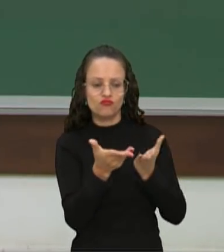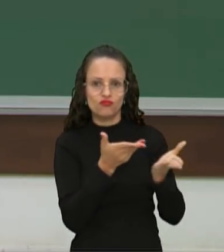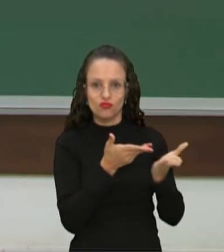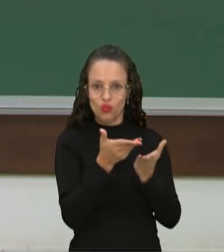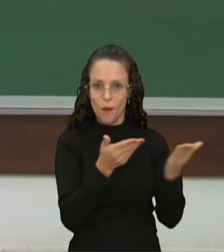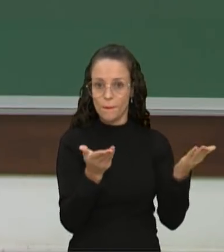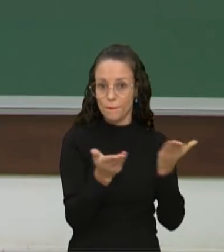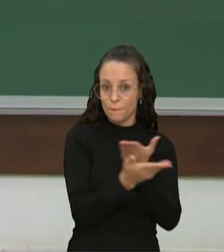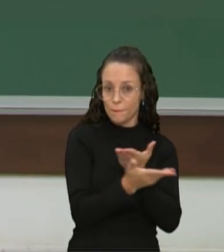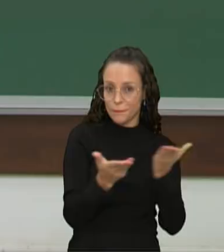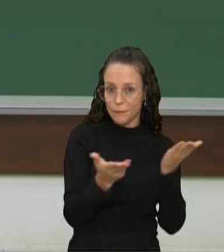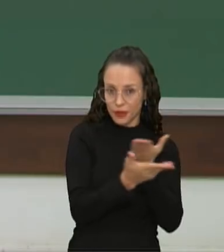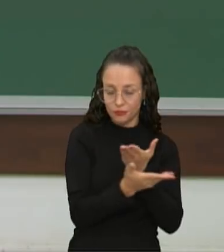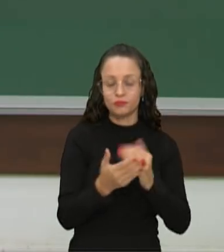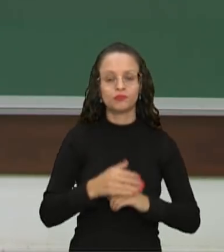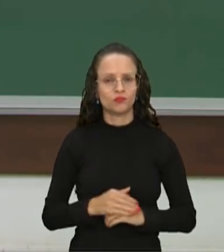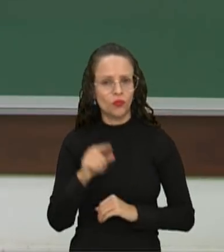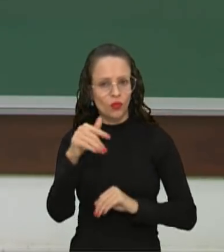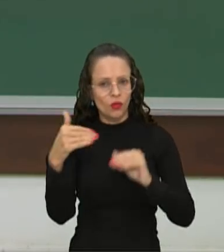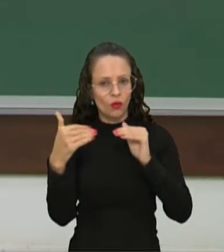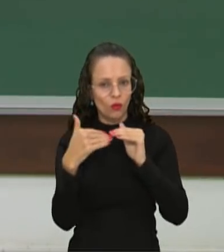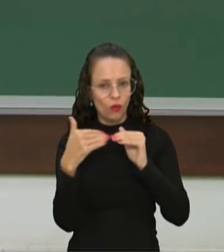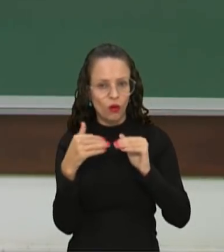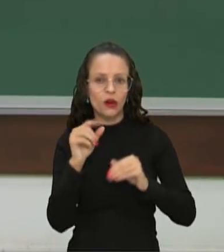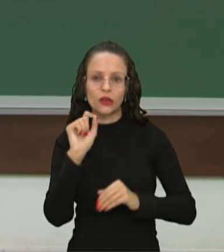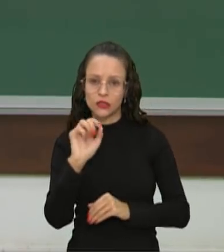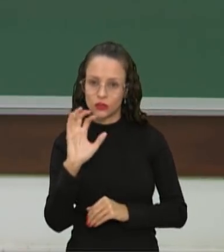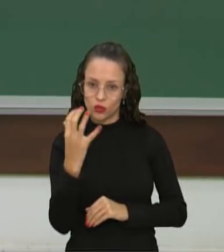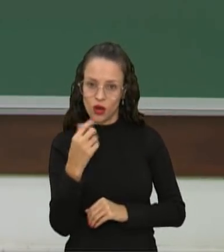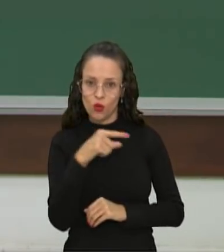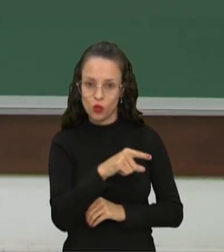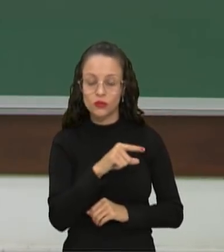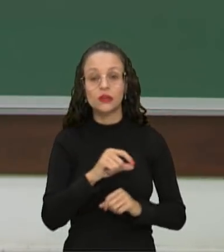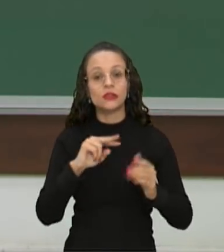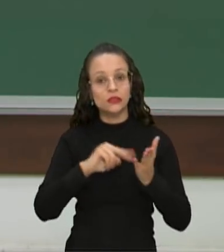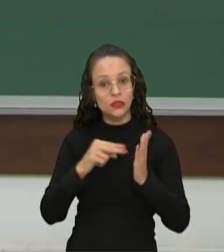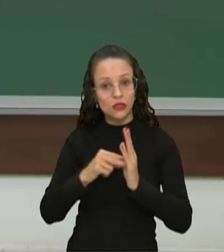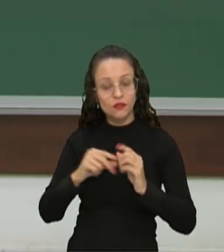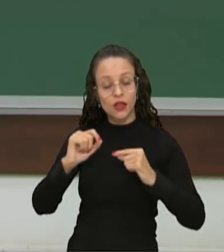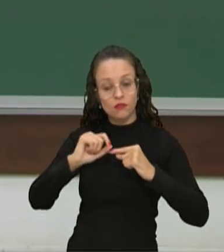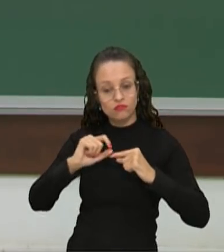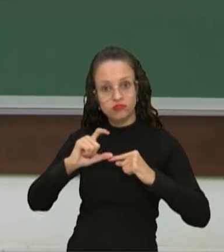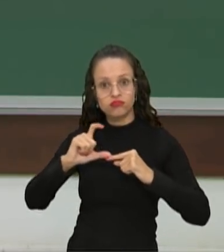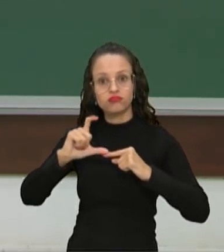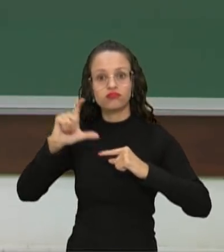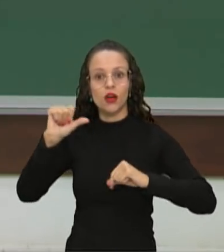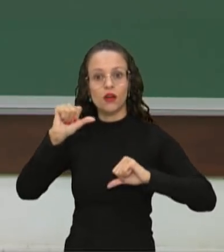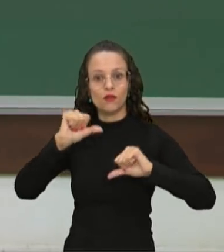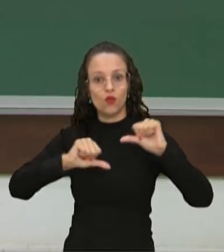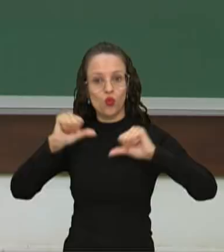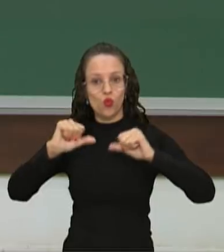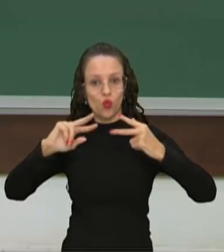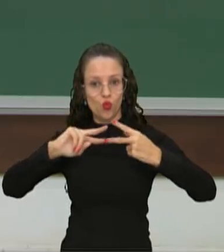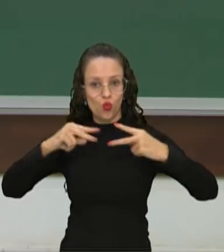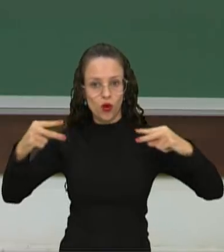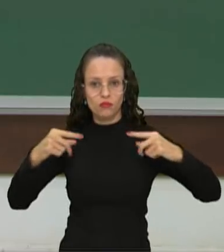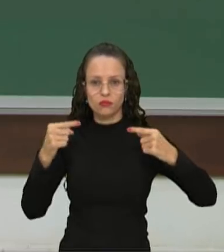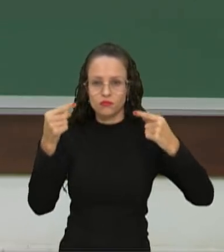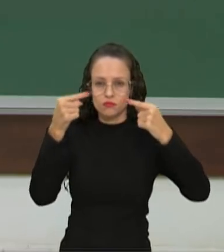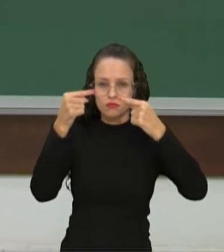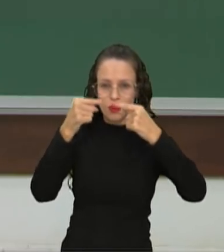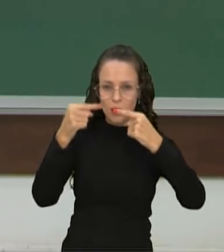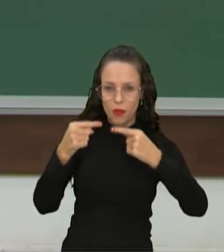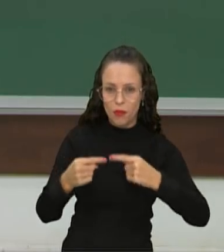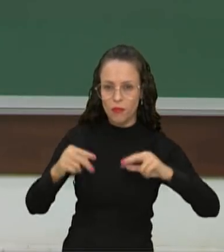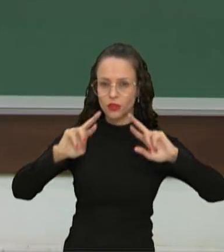entre eles. Então, vocês concordam comigo que quando isso acontece, eu estou aumentando a variabilidade genética? Porque eu posso ter diferentes combinações, dependendo